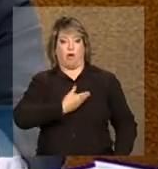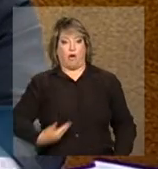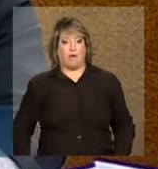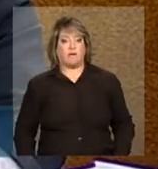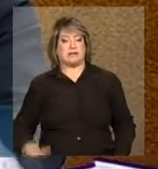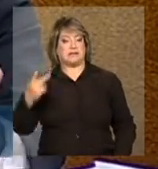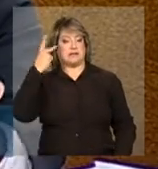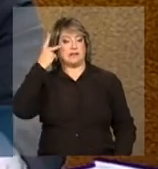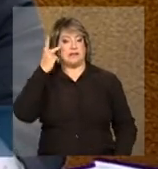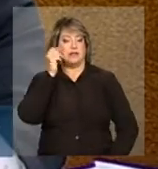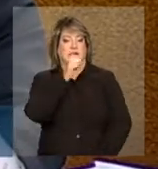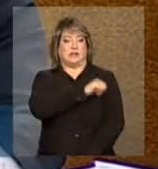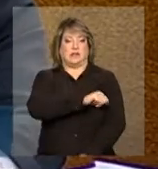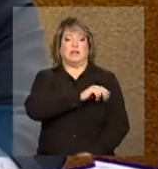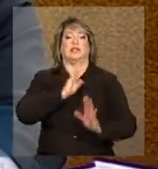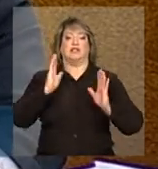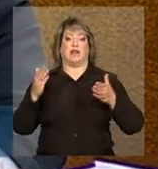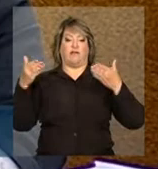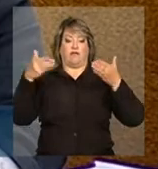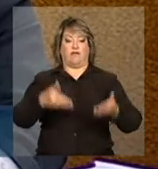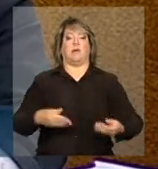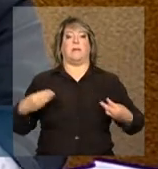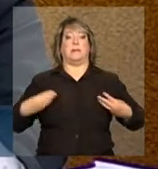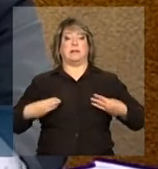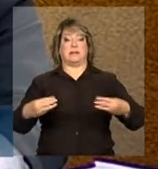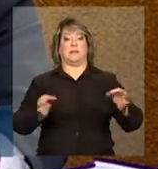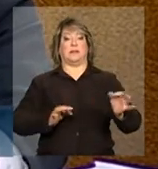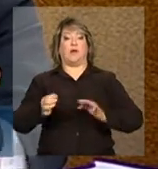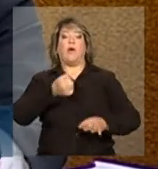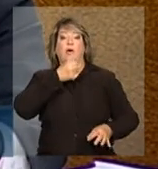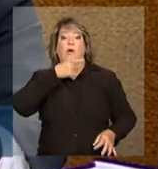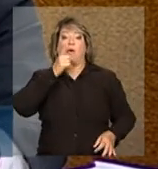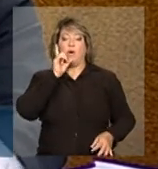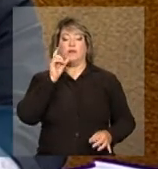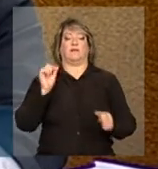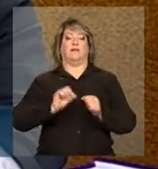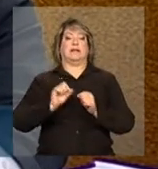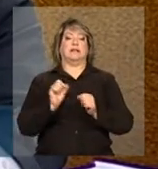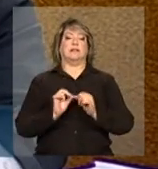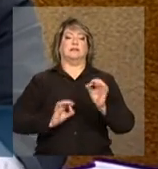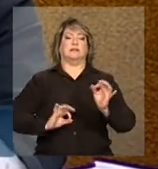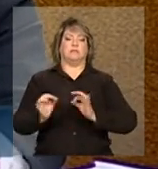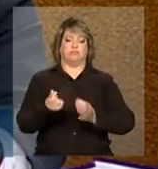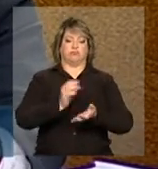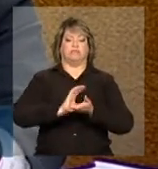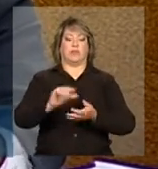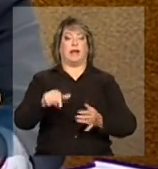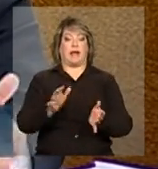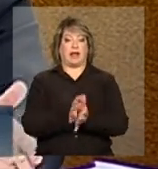São Paulo e Rio já tiveram no Ministério do Planejamento ontem tratando de grandes investimentos nessa área